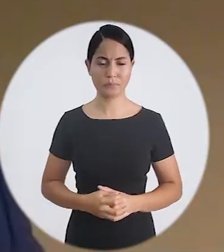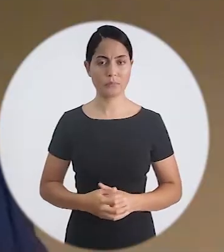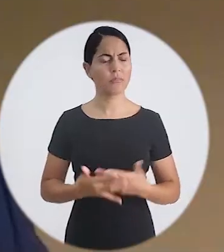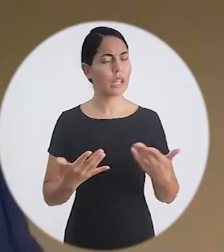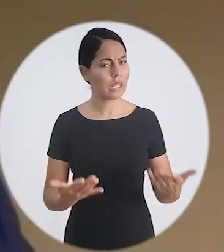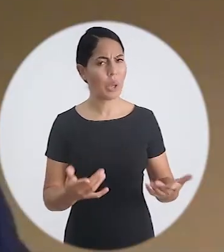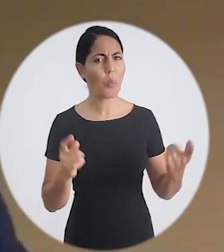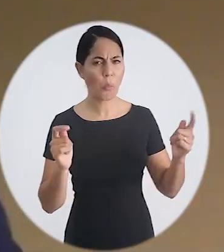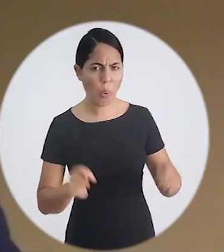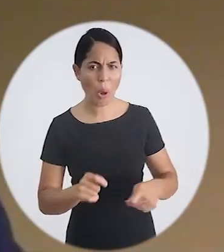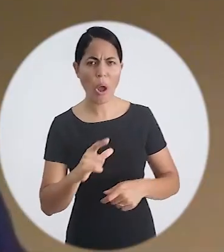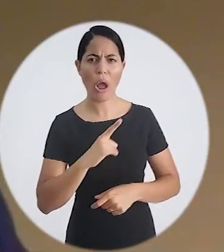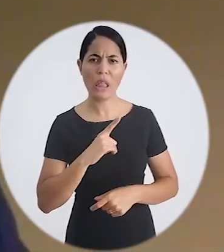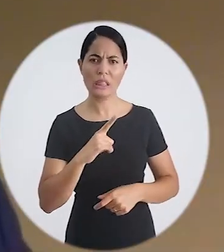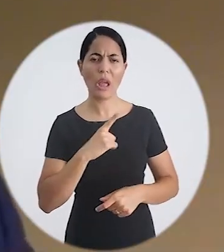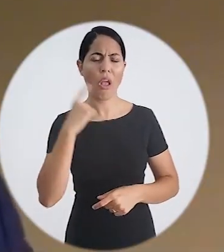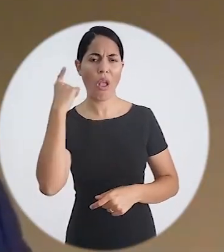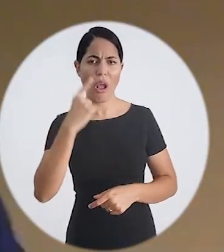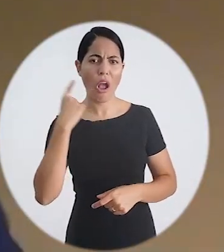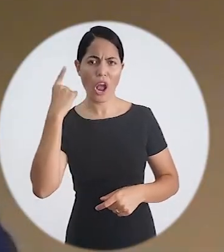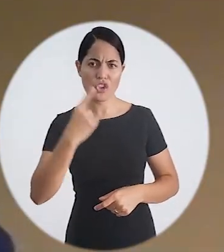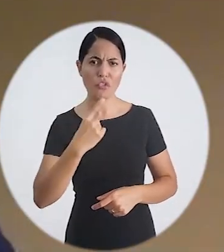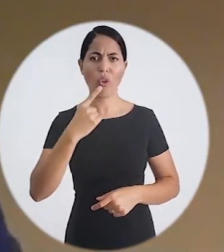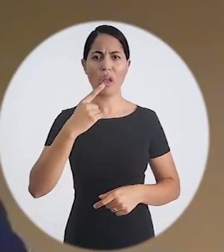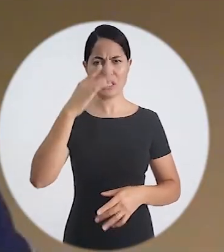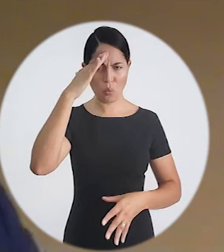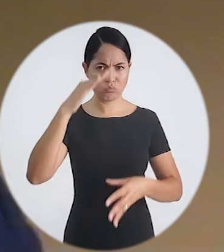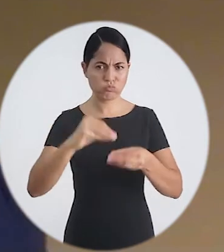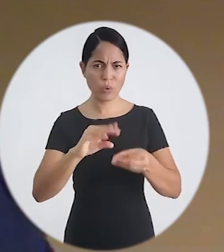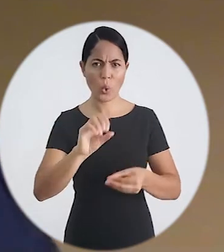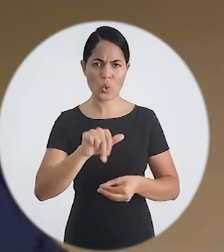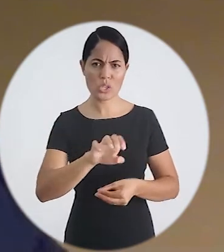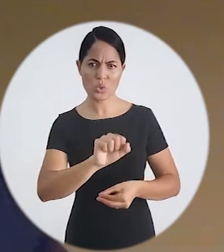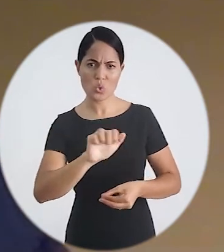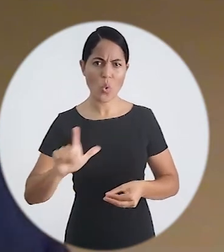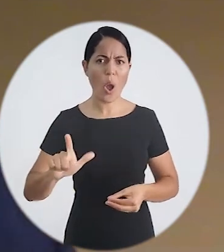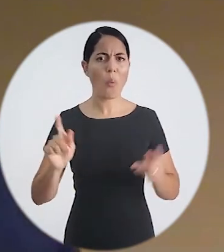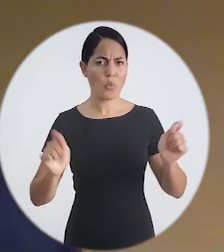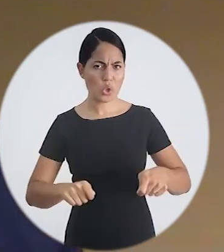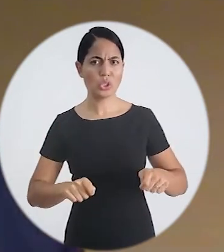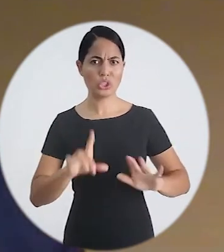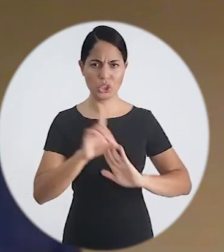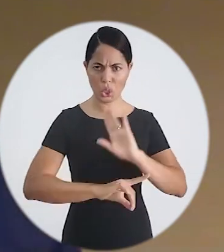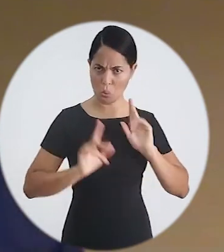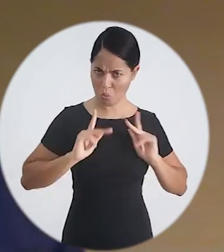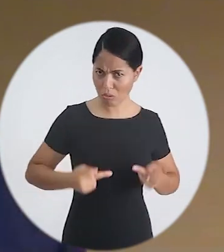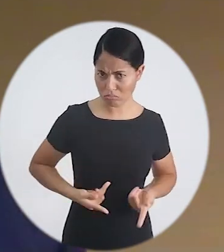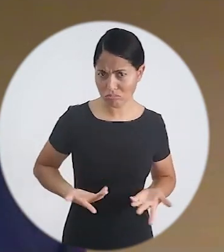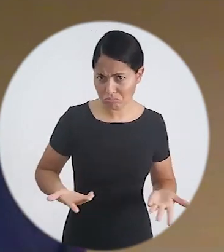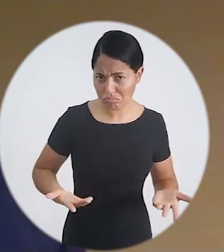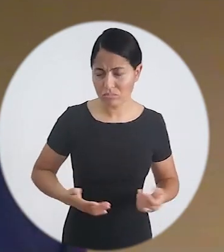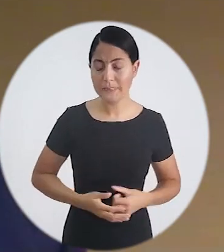parte. Podemos tratar a advocacia consensual como uma visão humanizada do direito?